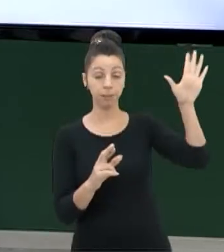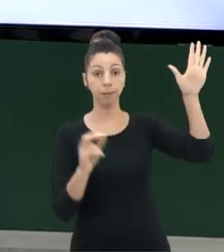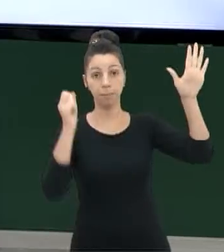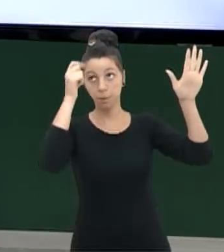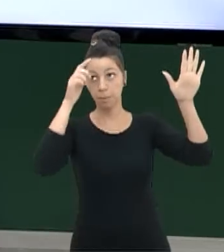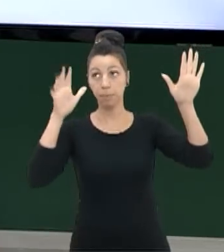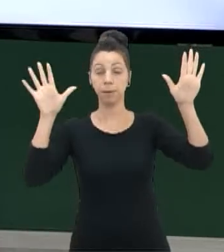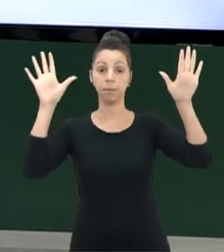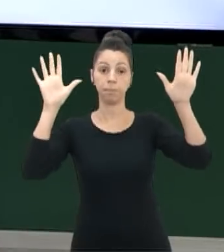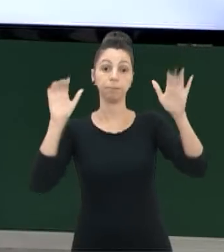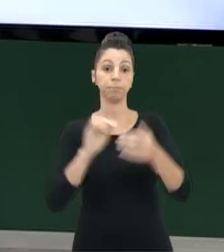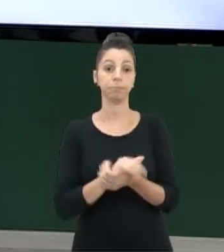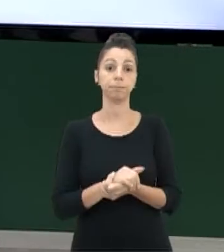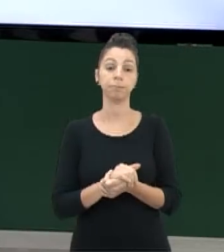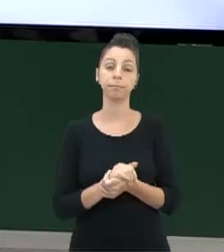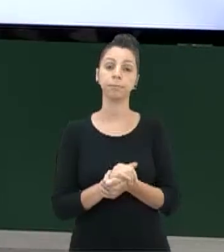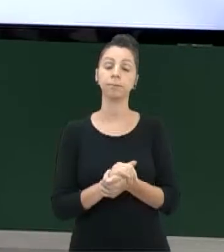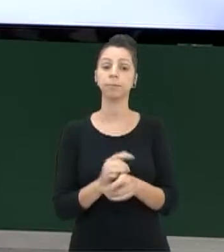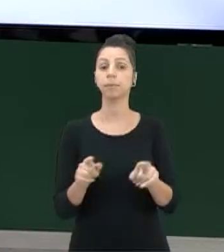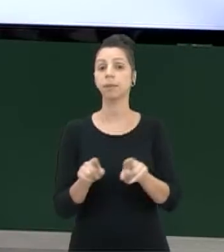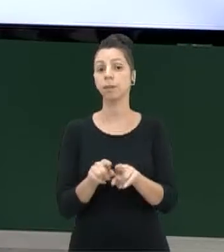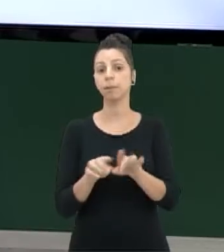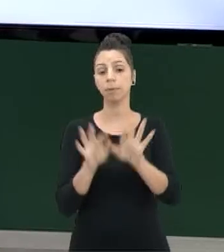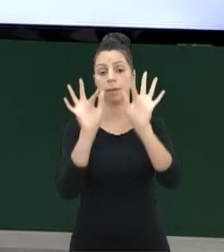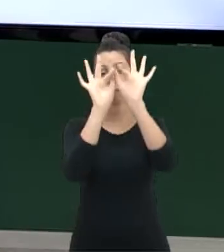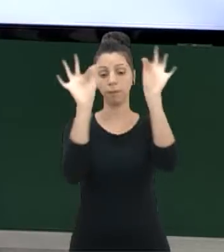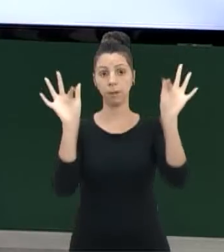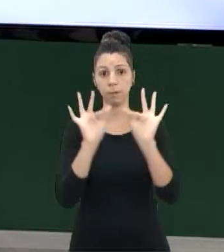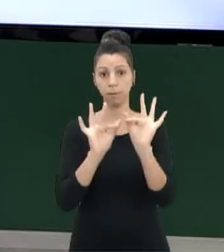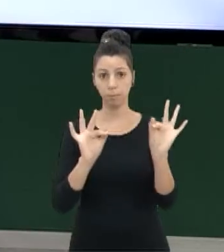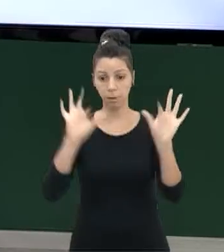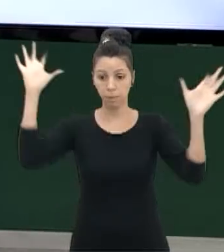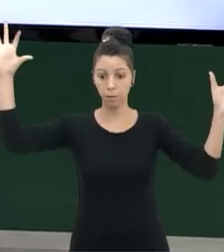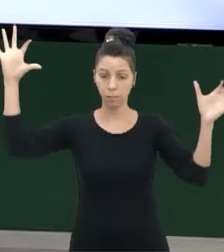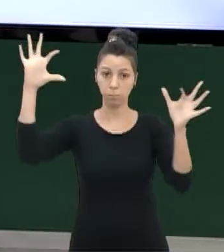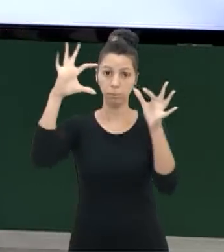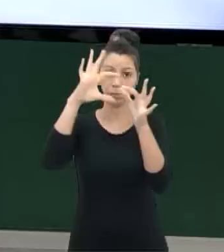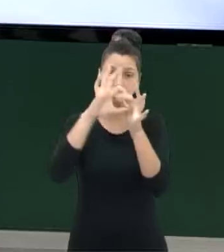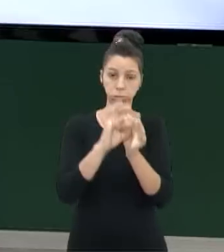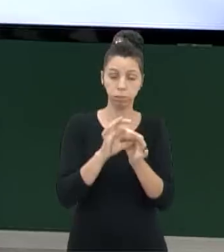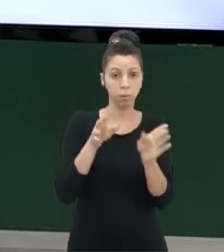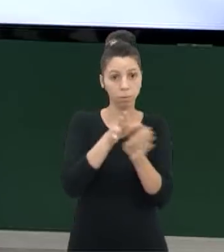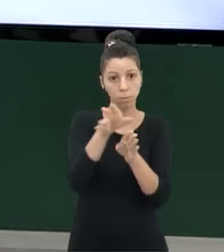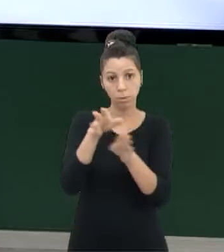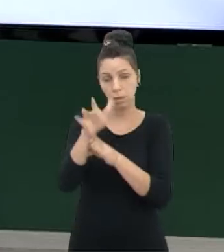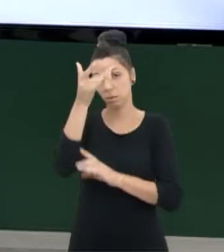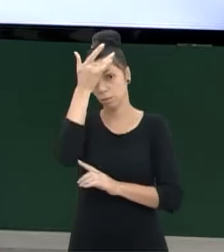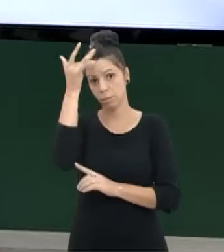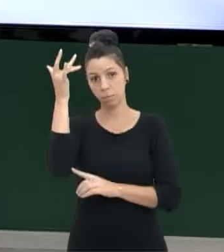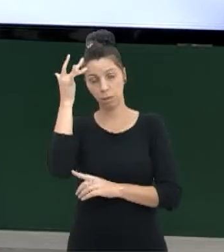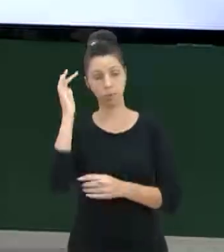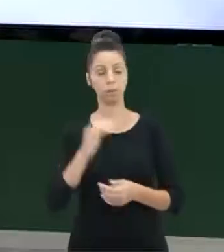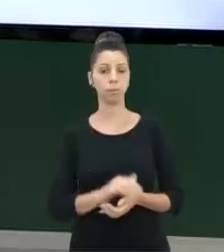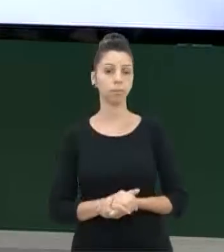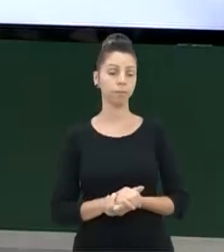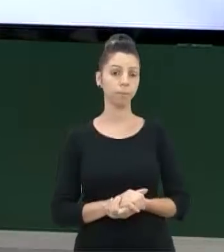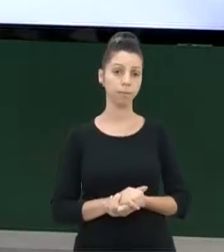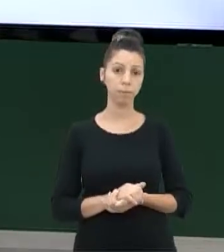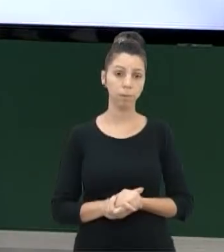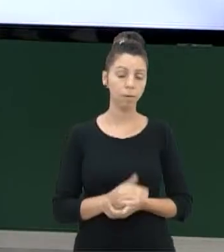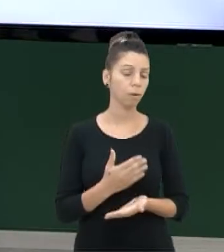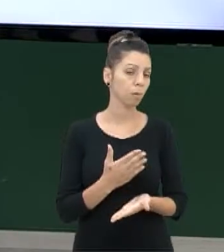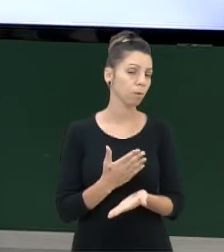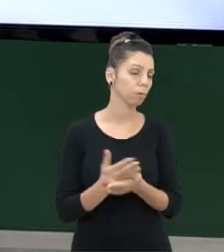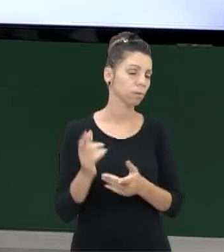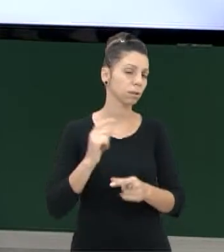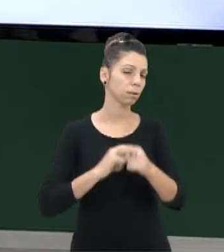viu agora com as ideias que estão postas, os conselhos de saúde mental que nós lemos, né? Será que a gente vai começar a